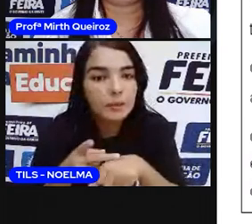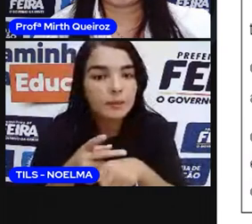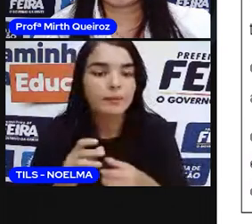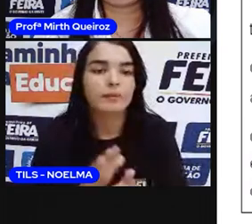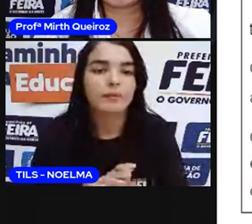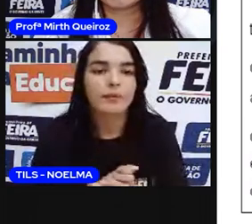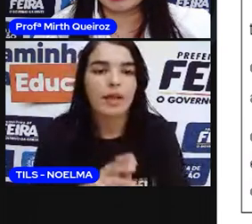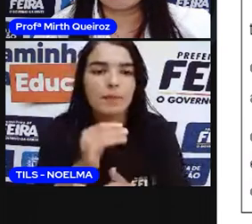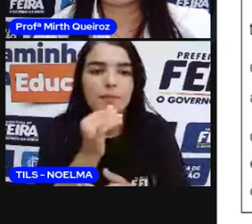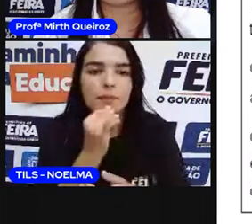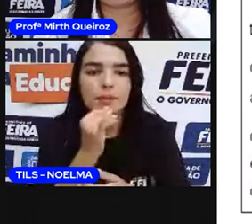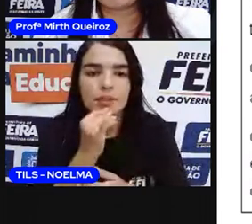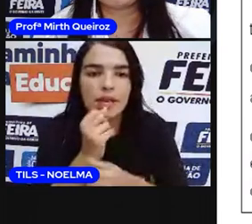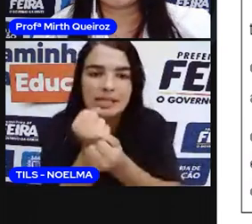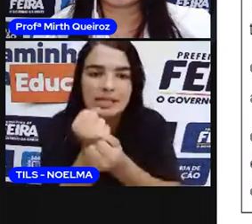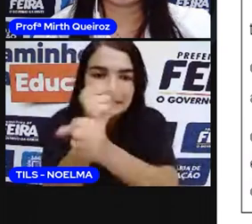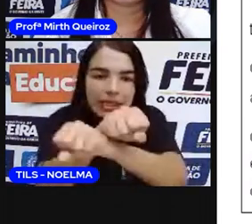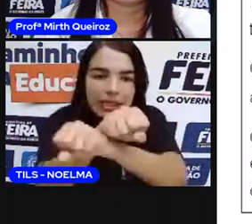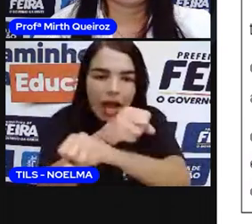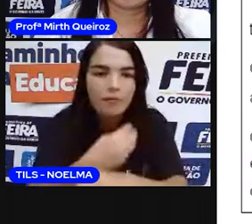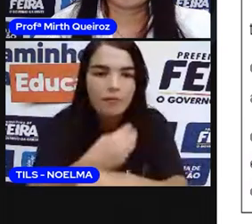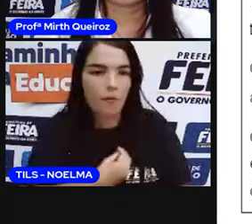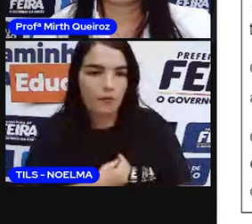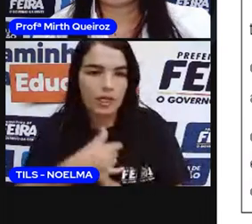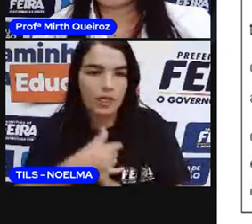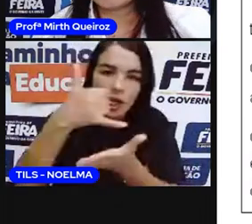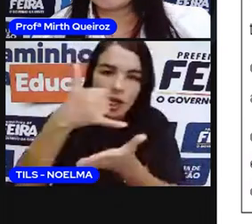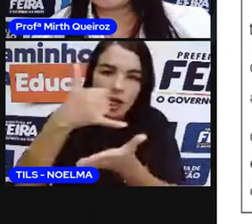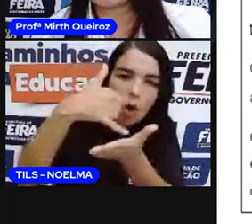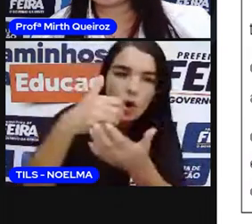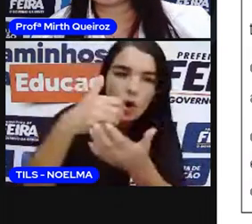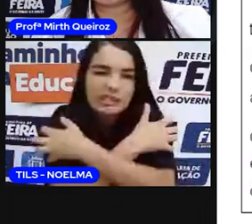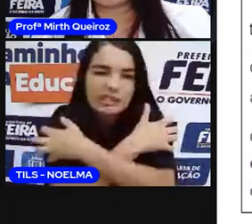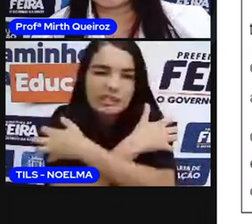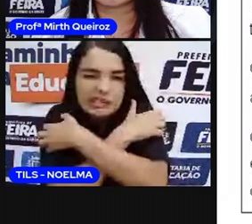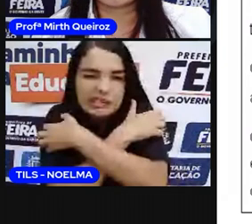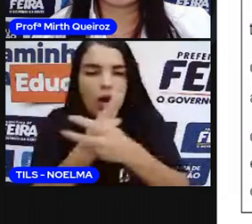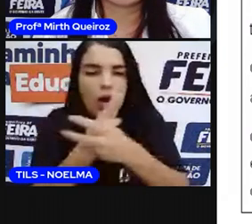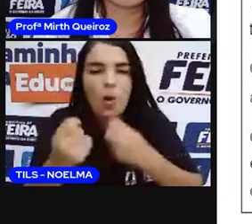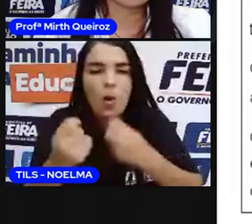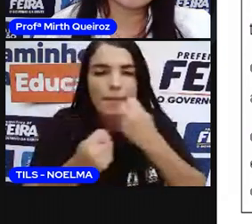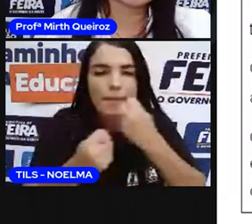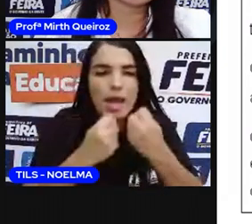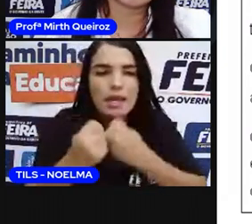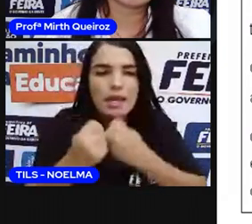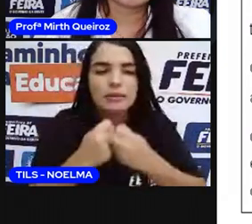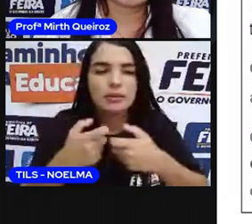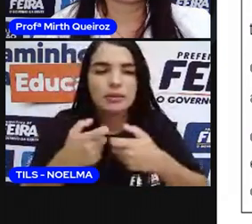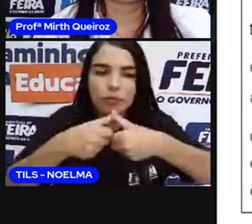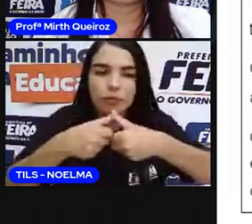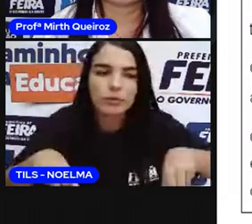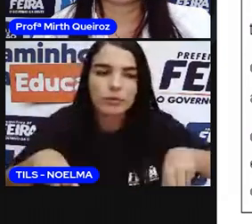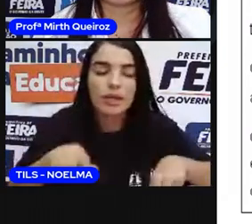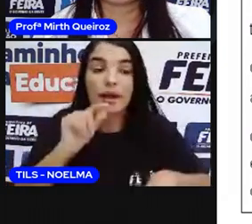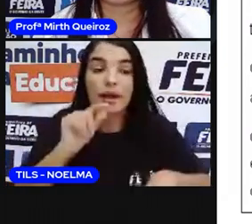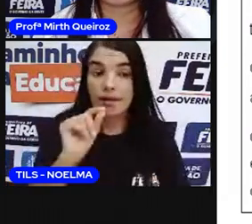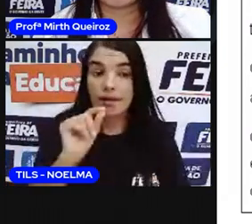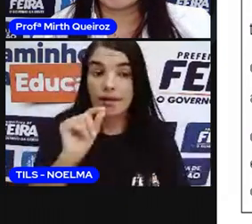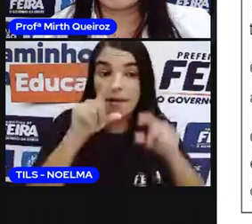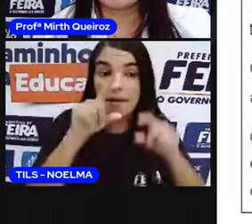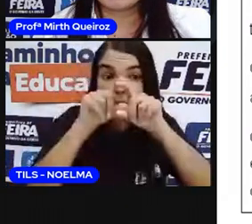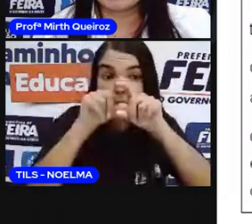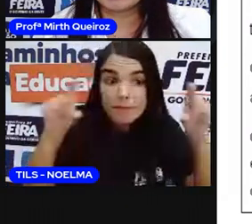Por exemplo, escravo, vida, óleo, costeira, situação, comércio. Essas palavras